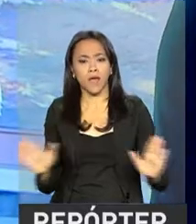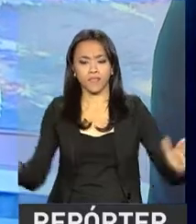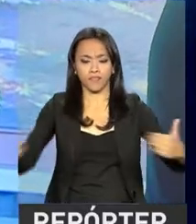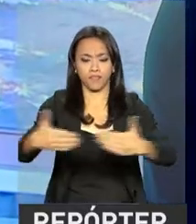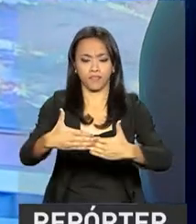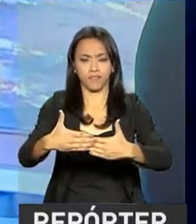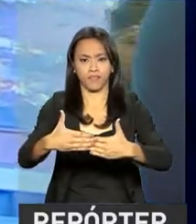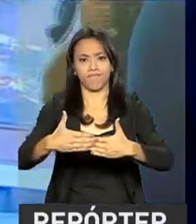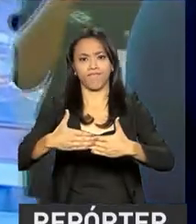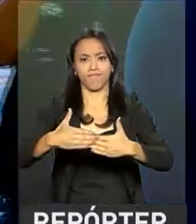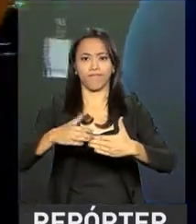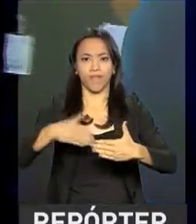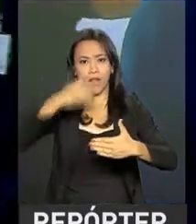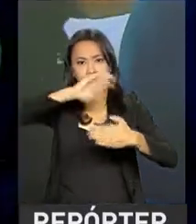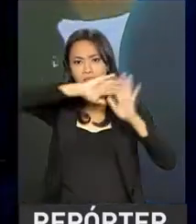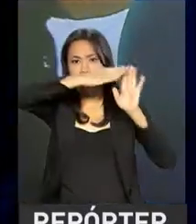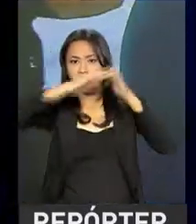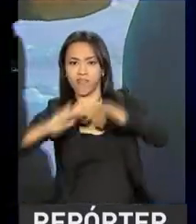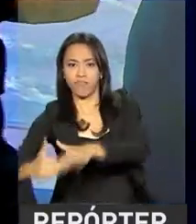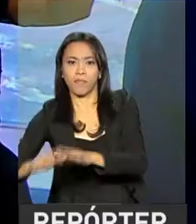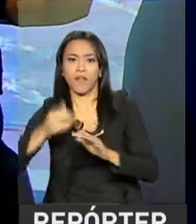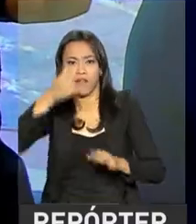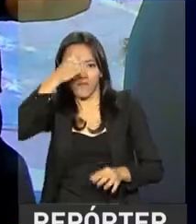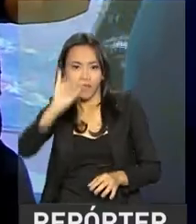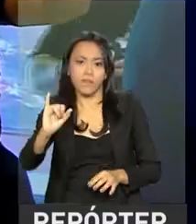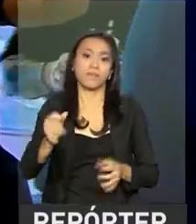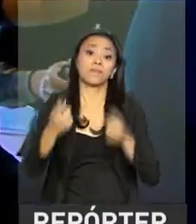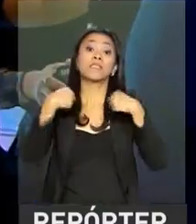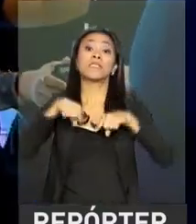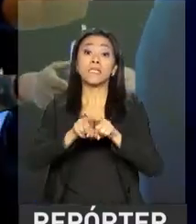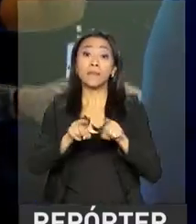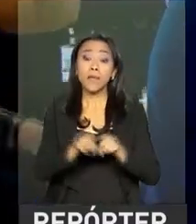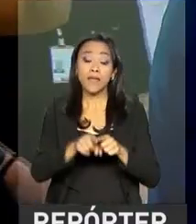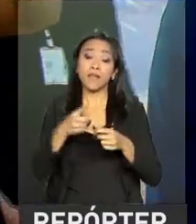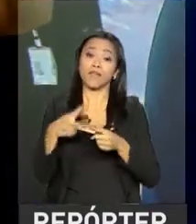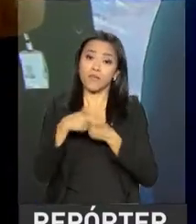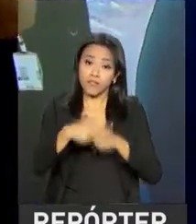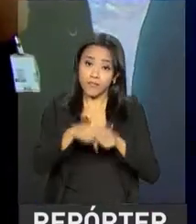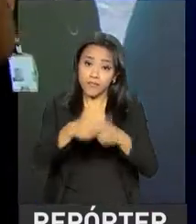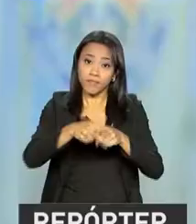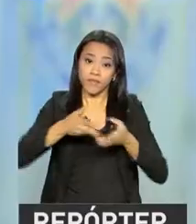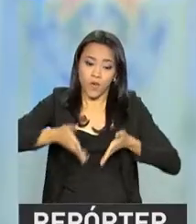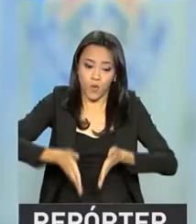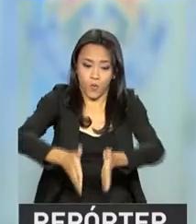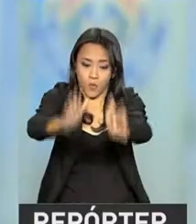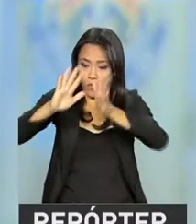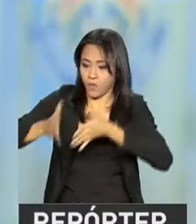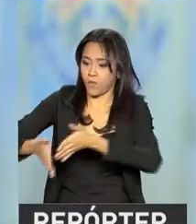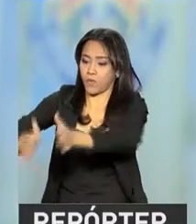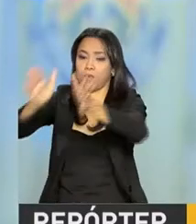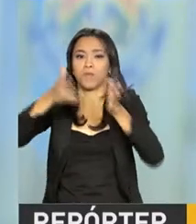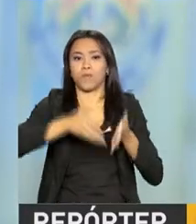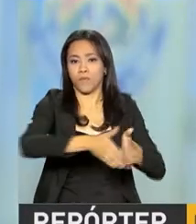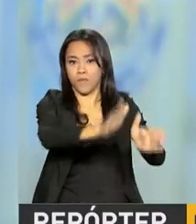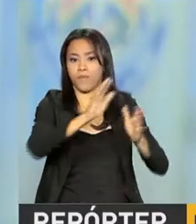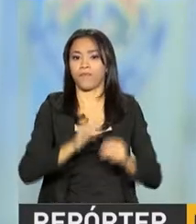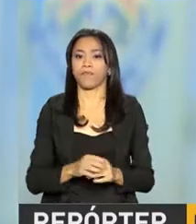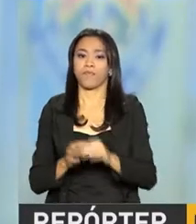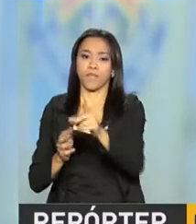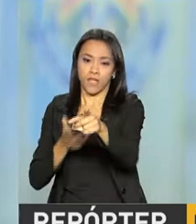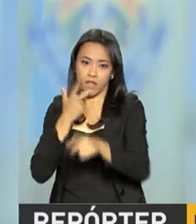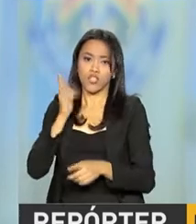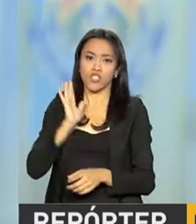ministério dos transportes também vai atuar na recuperação de rodovias que cortam maceió nós já provamos o colegiado do dnit